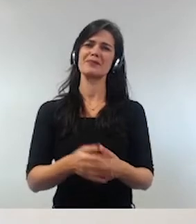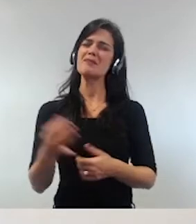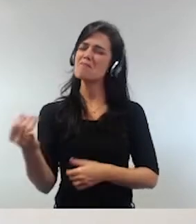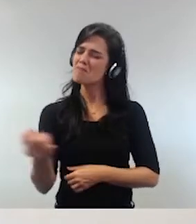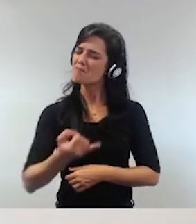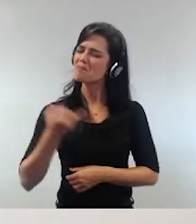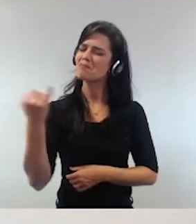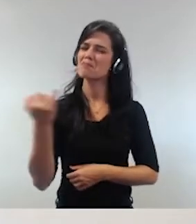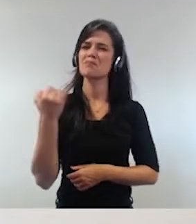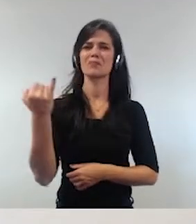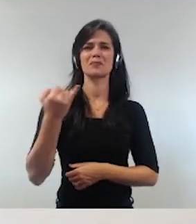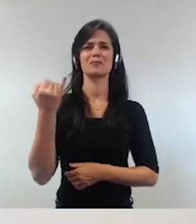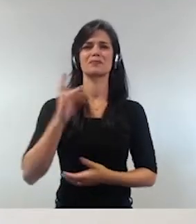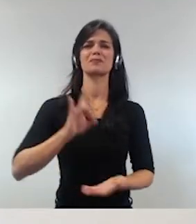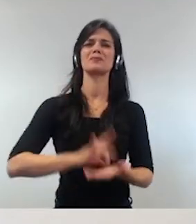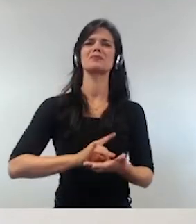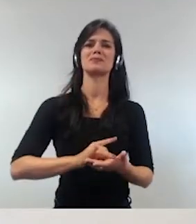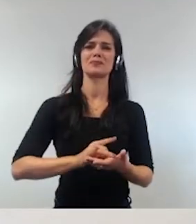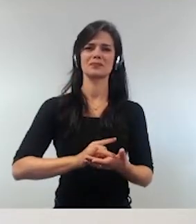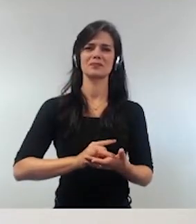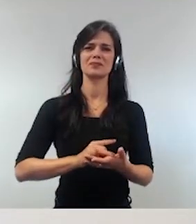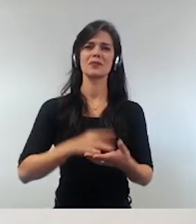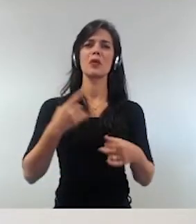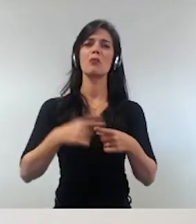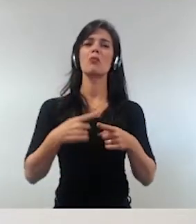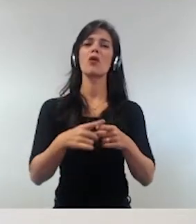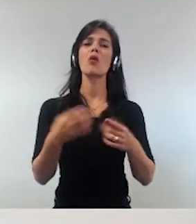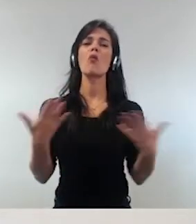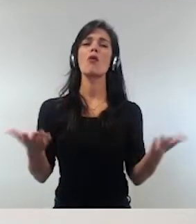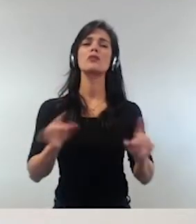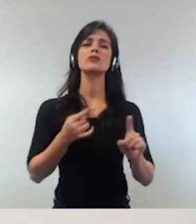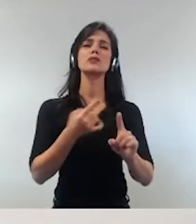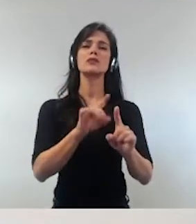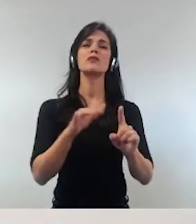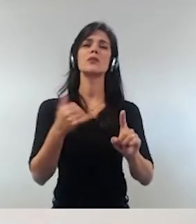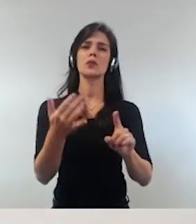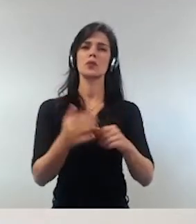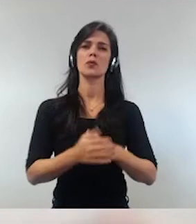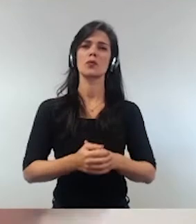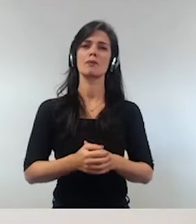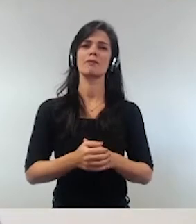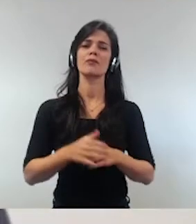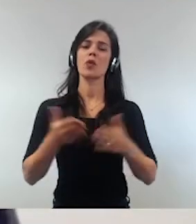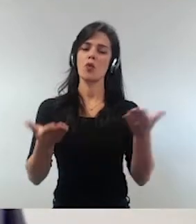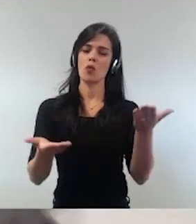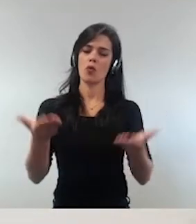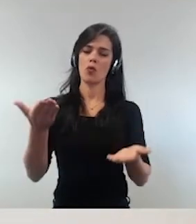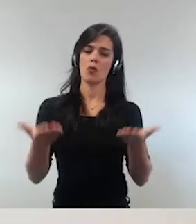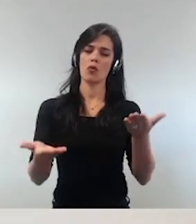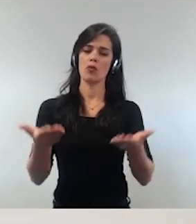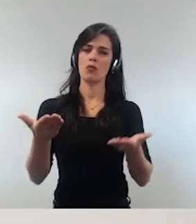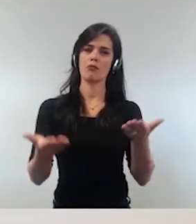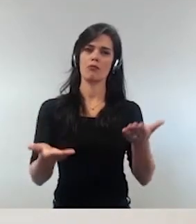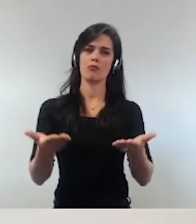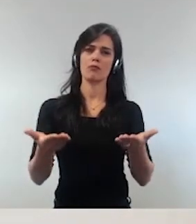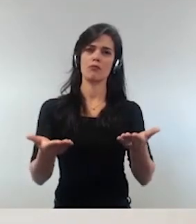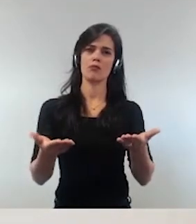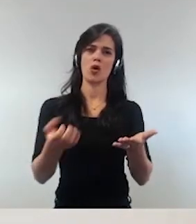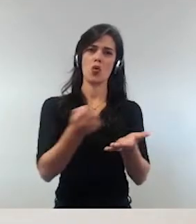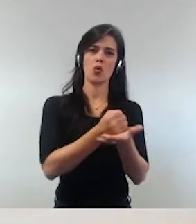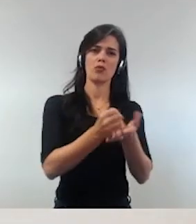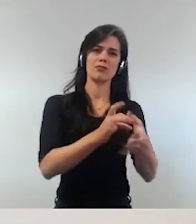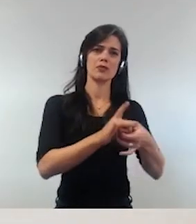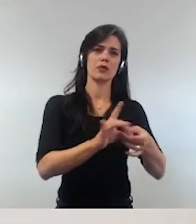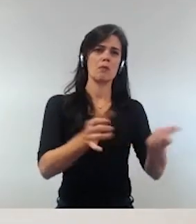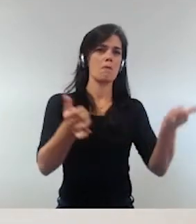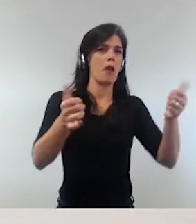digo. Porque nós vamos ter que deparar com o seguinte desafio: o equilíbrio entre o colapso do contrato de